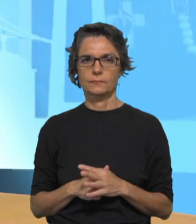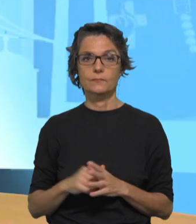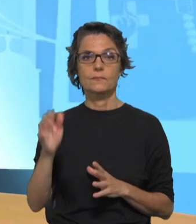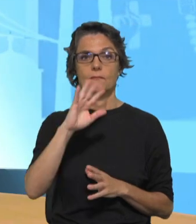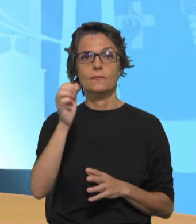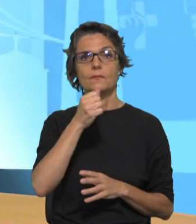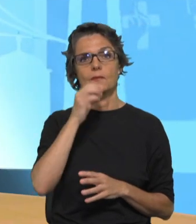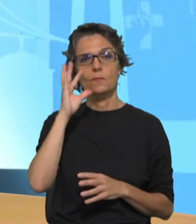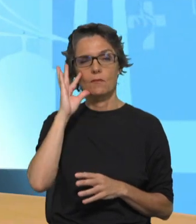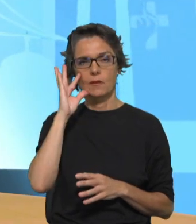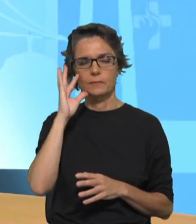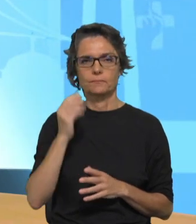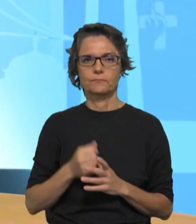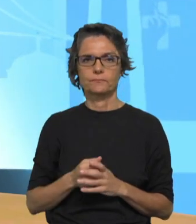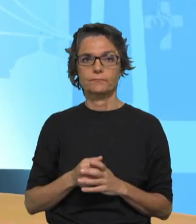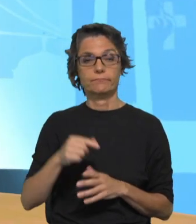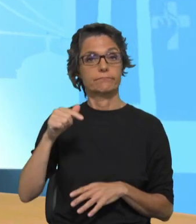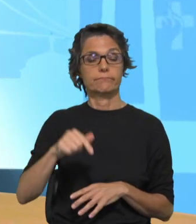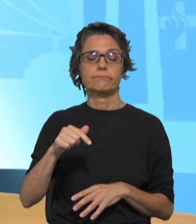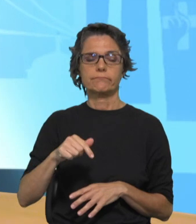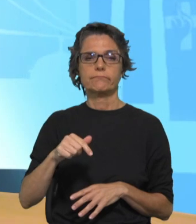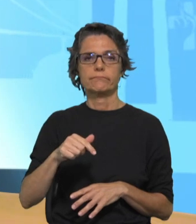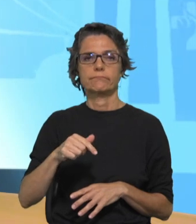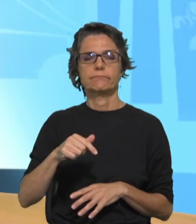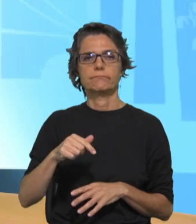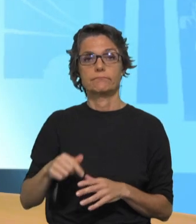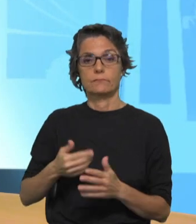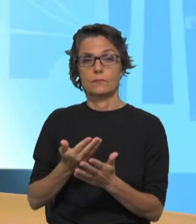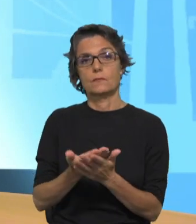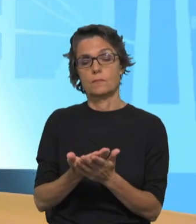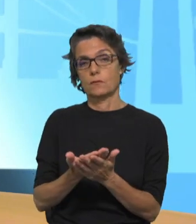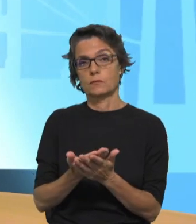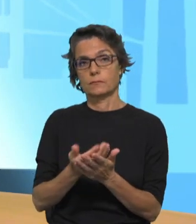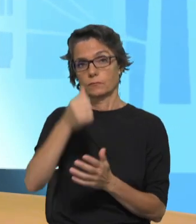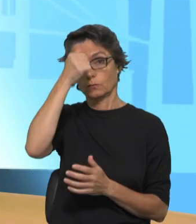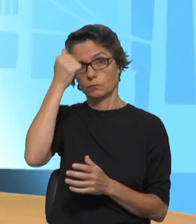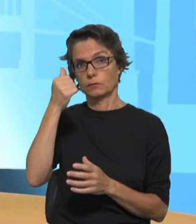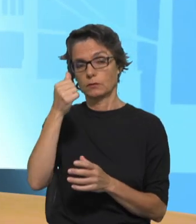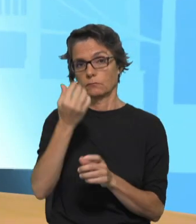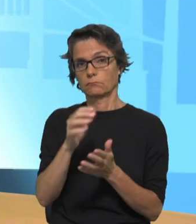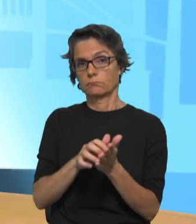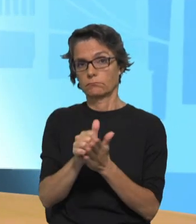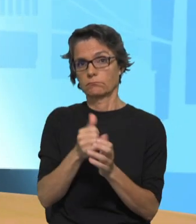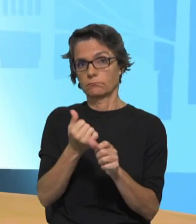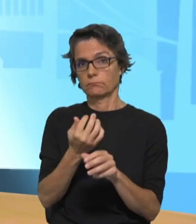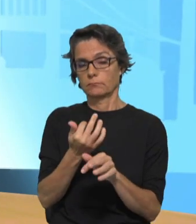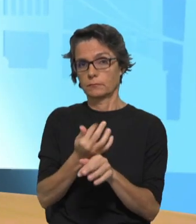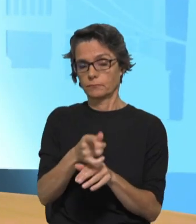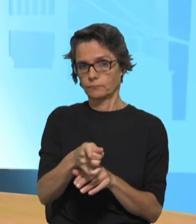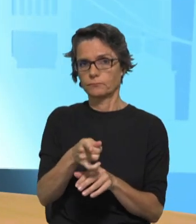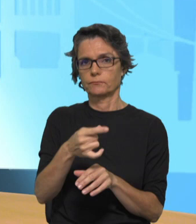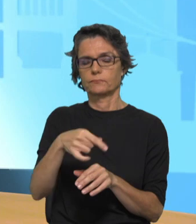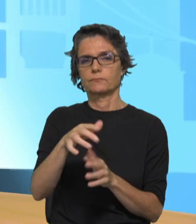Olá, muito boa tarde. Neste dia em que olhamos a proposta litúrgica do próximo domingo, temos também em conta